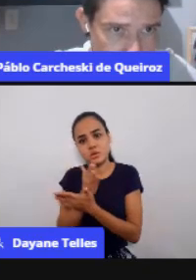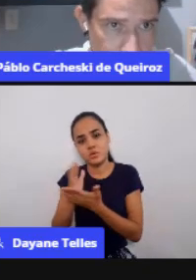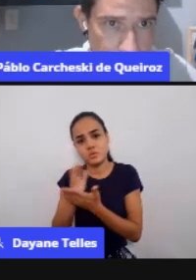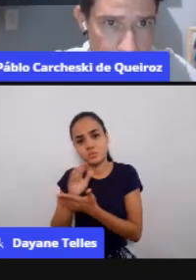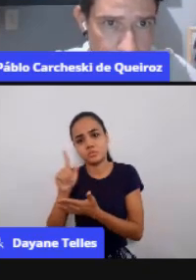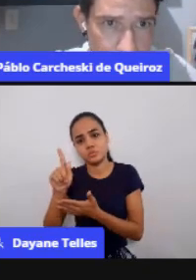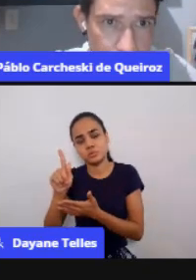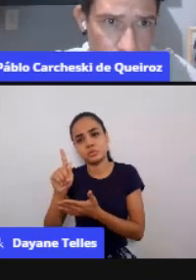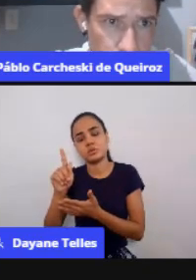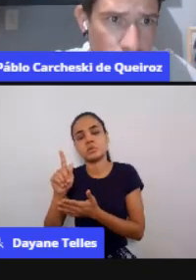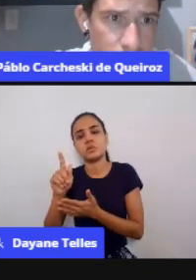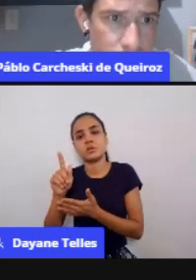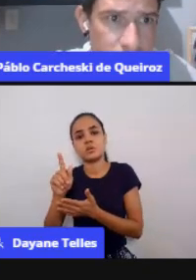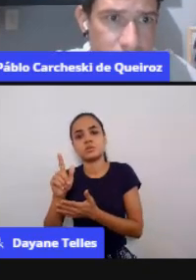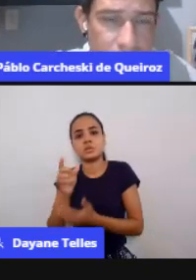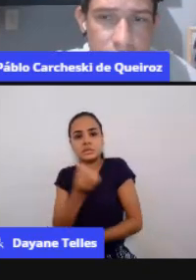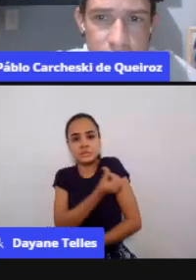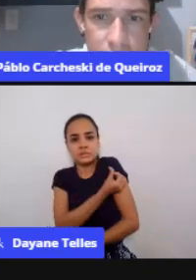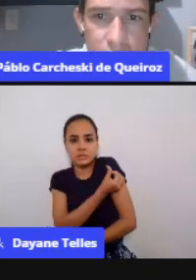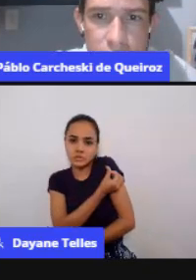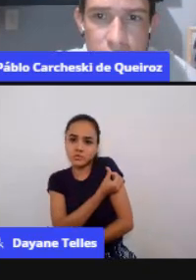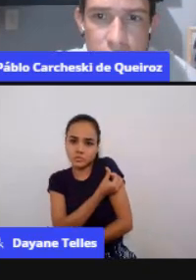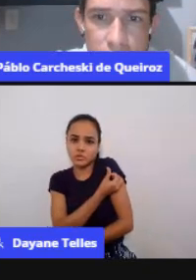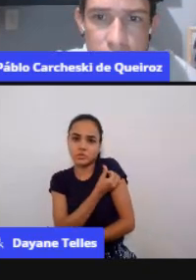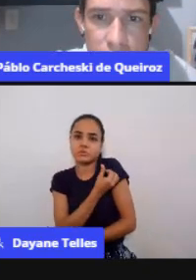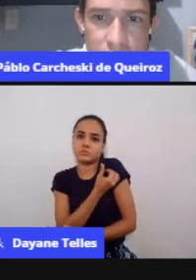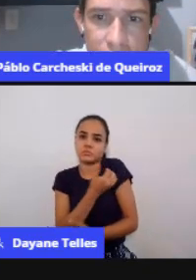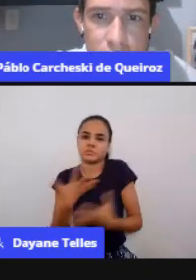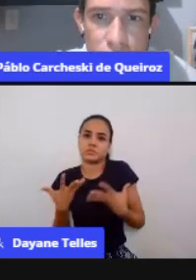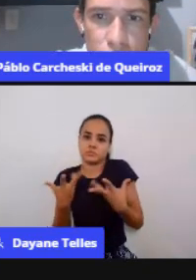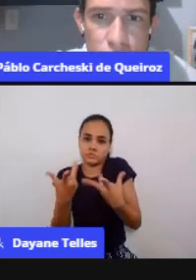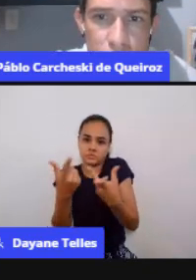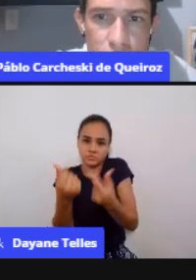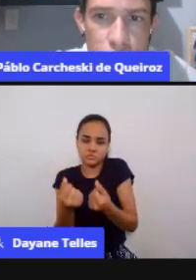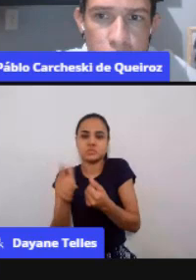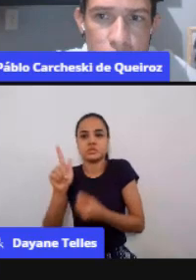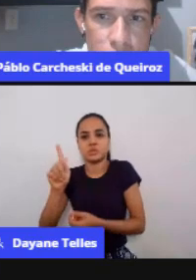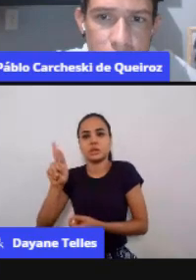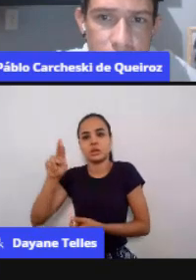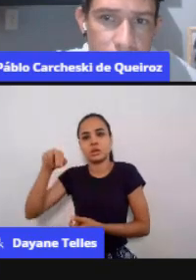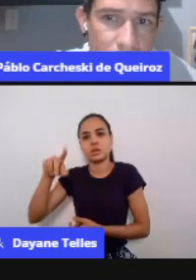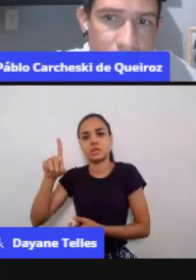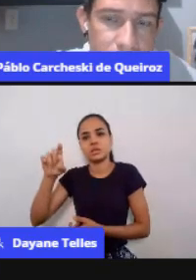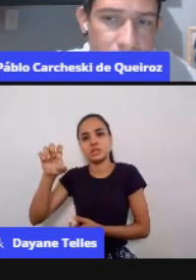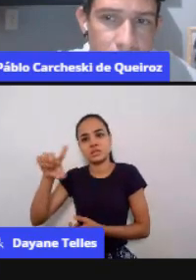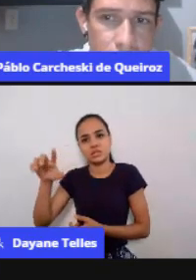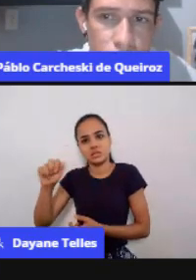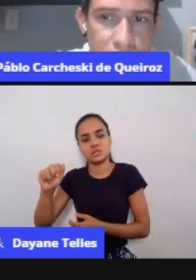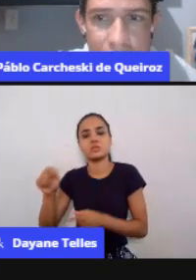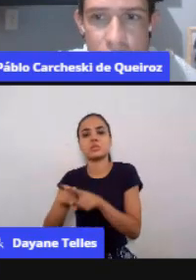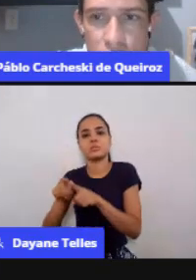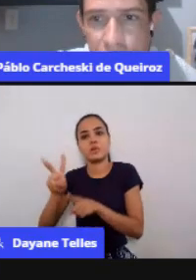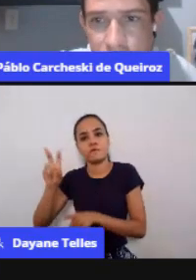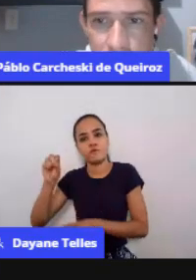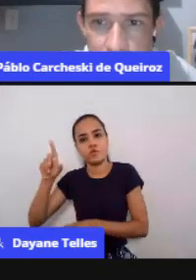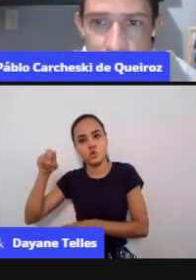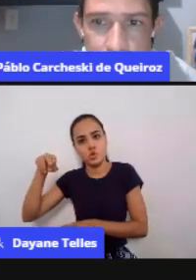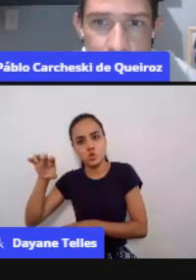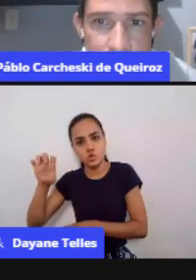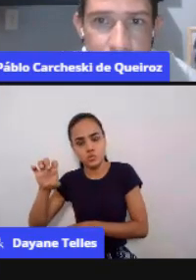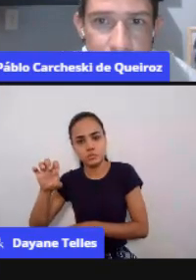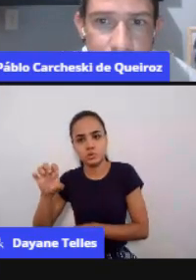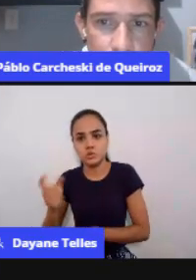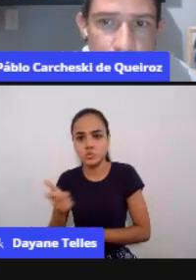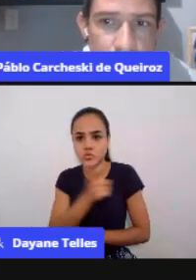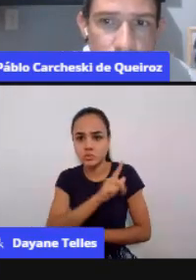volume, e os sólidos que está em análise, em discussão, são os blocos retangulares. E um destaque que eu faço aqui